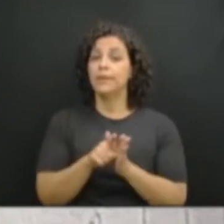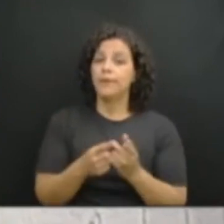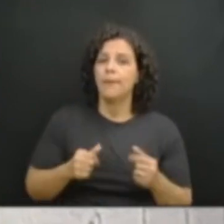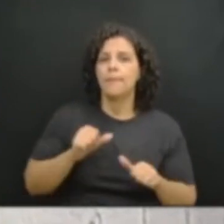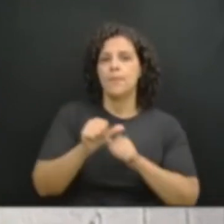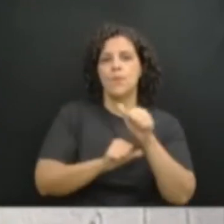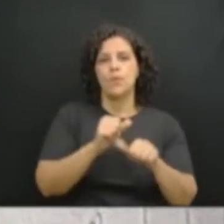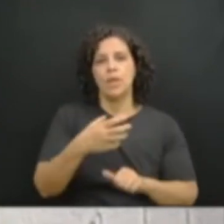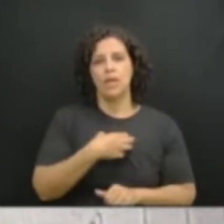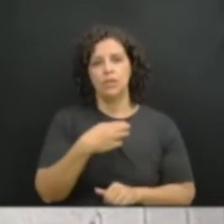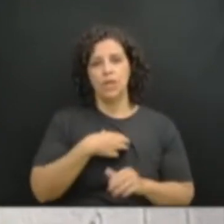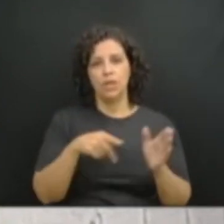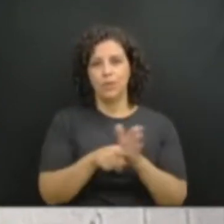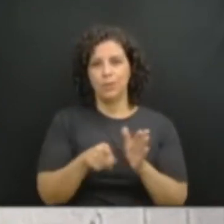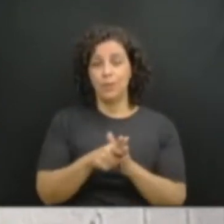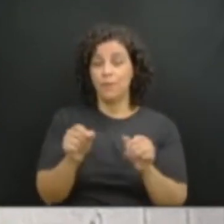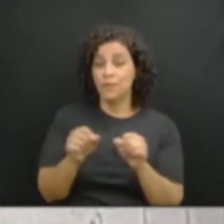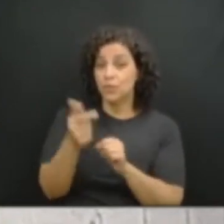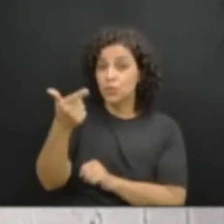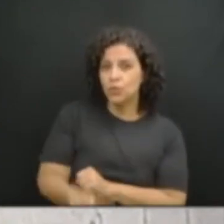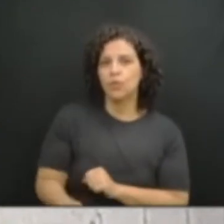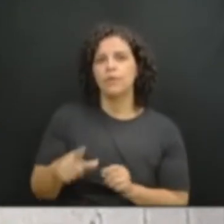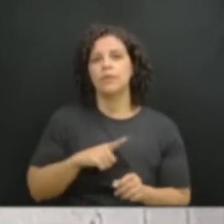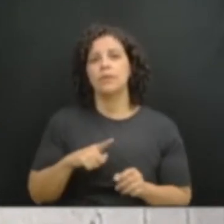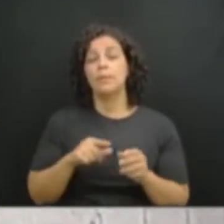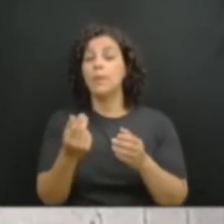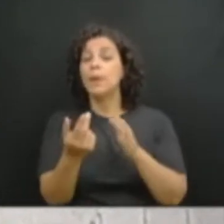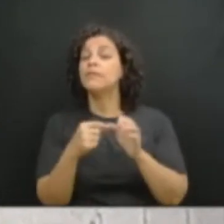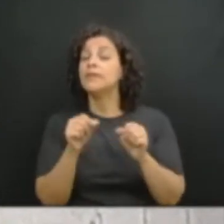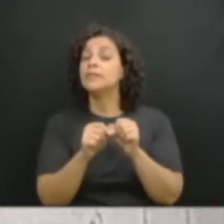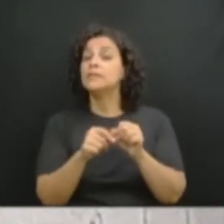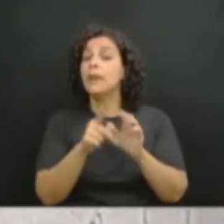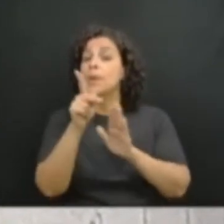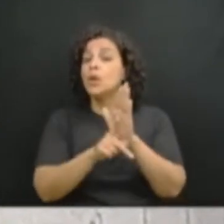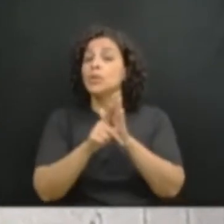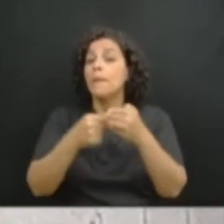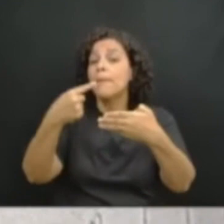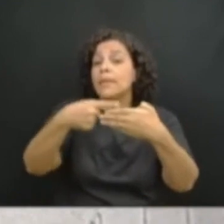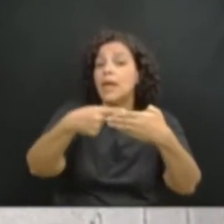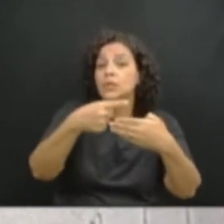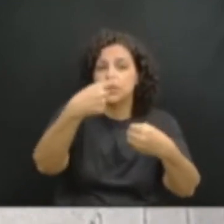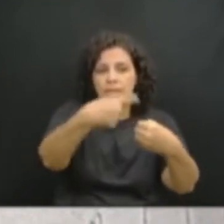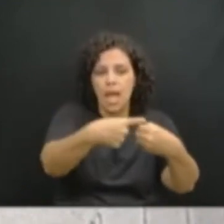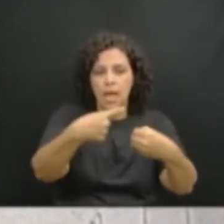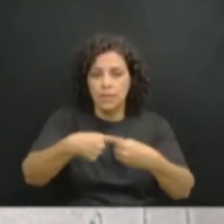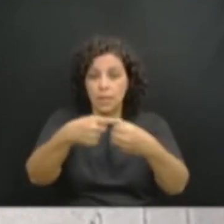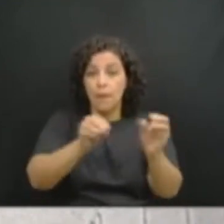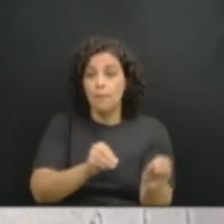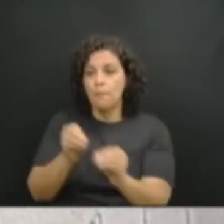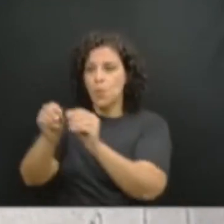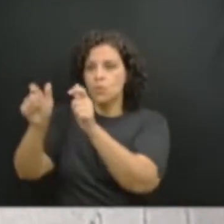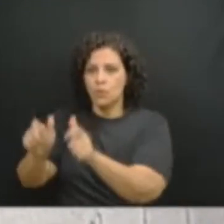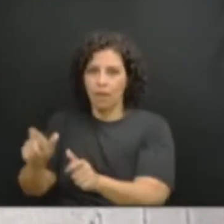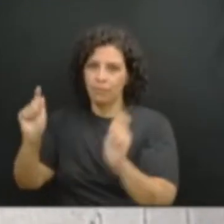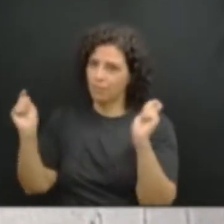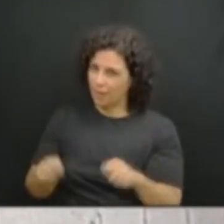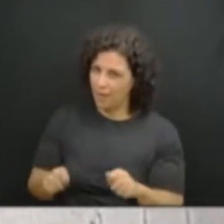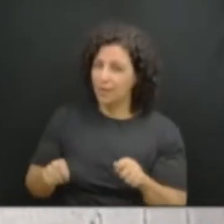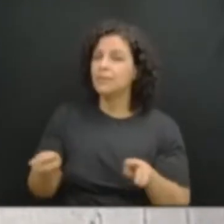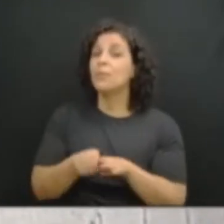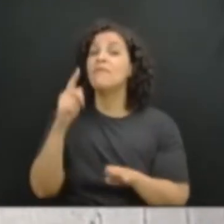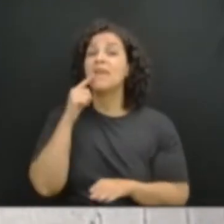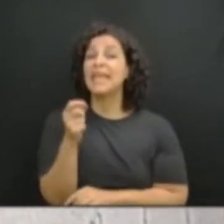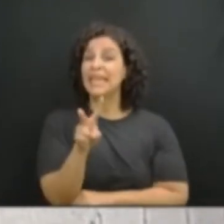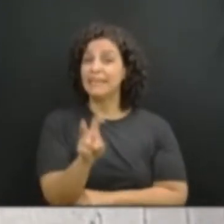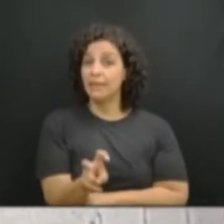reversão, seja refeito o redesenho da localização das praças. E principalmente, uma revisão das